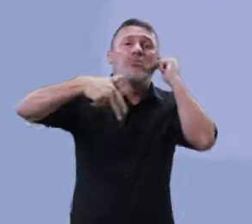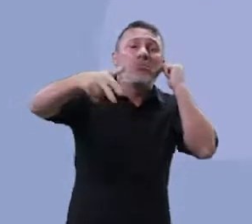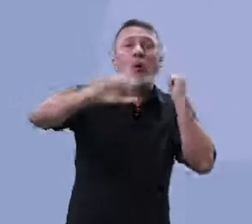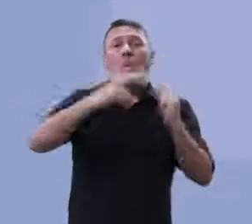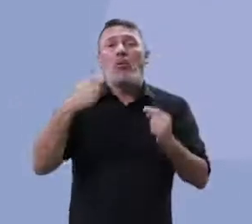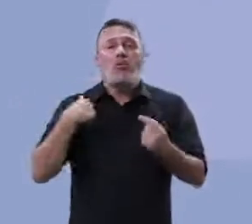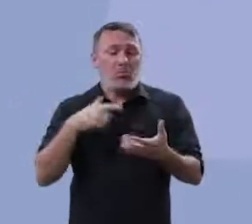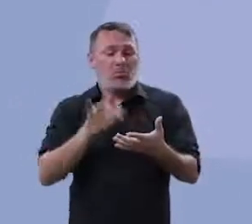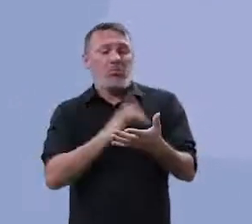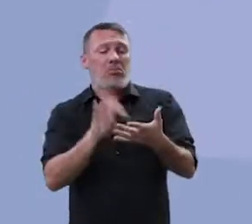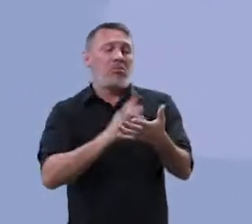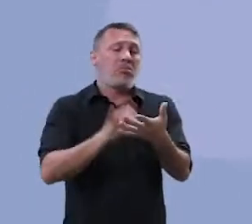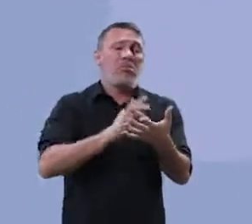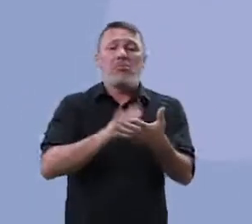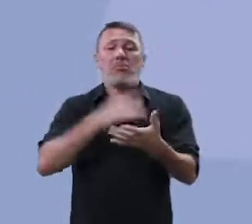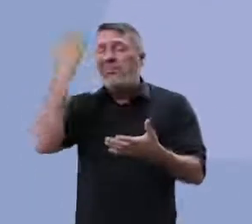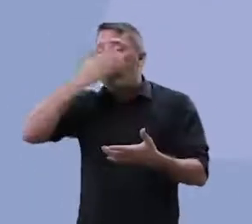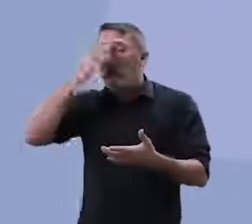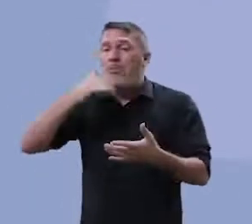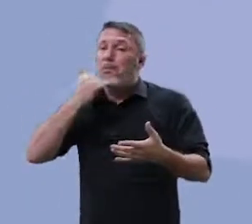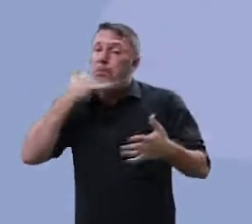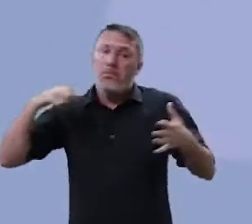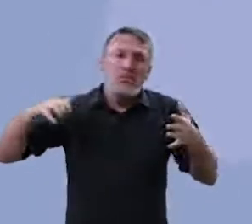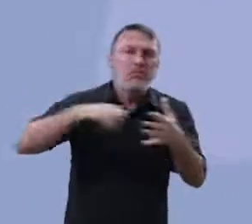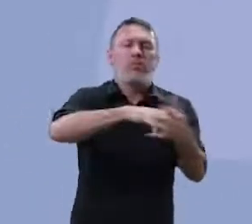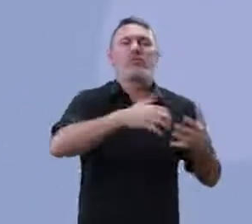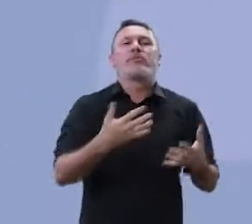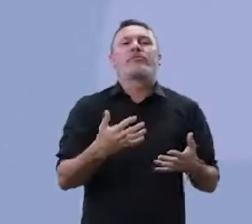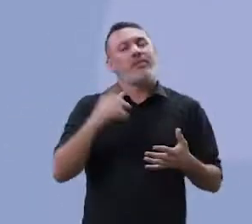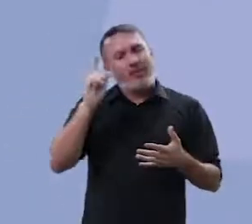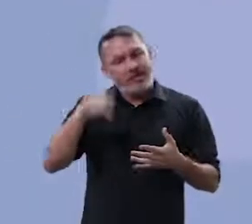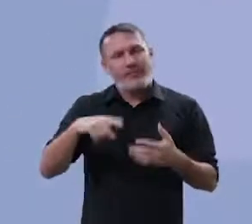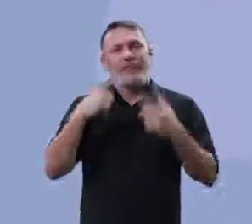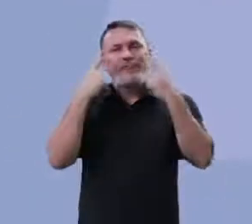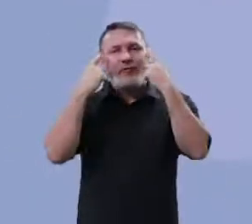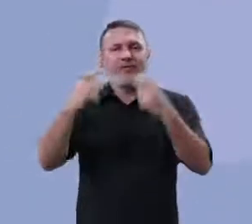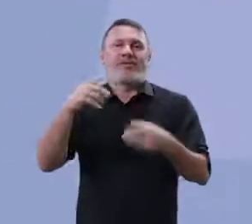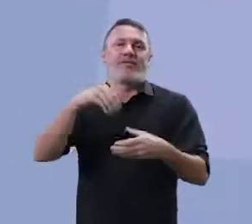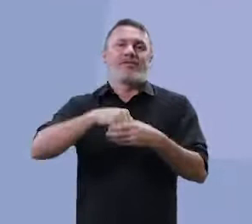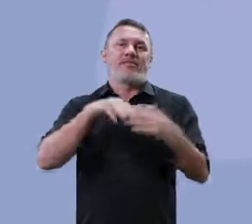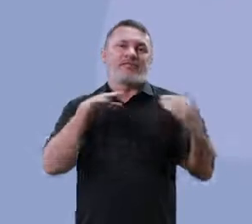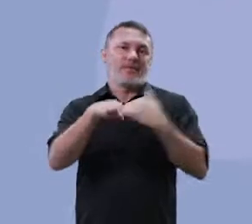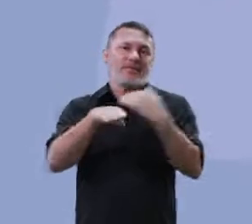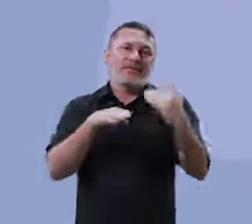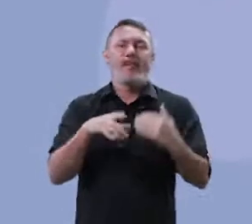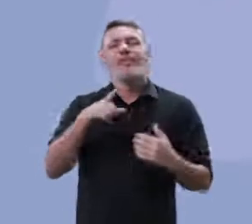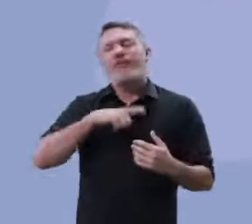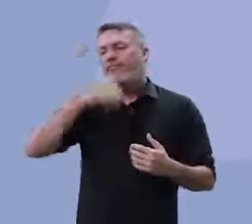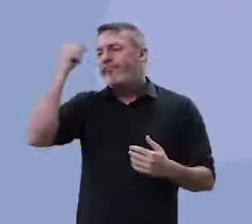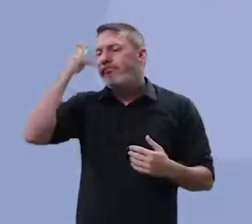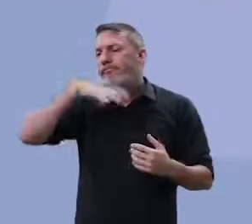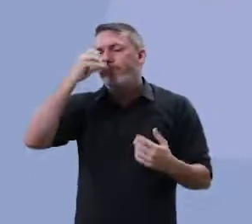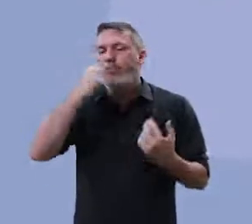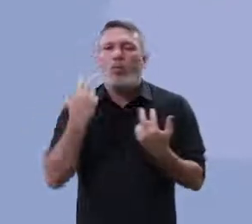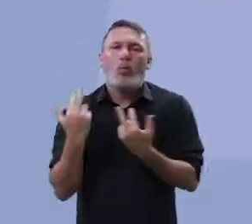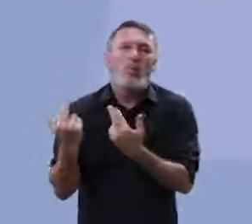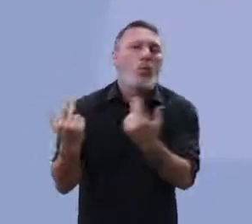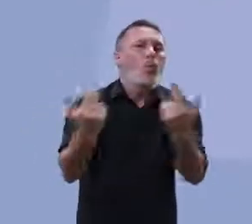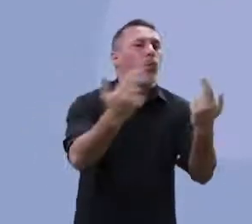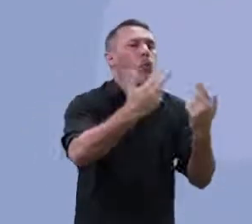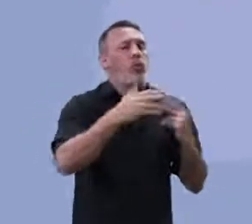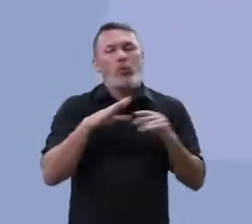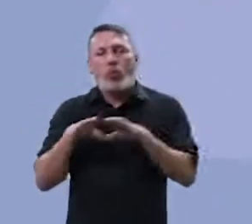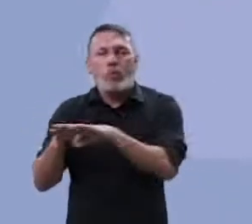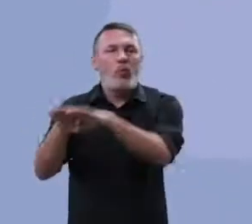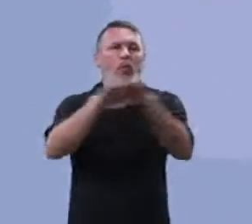e o fato acontece. O acidente acontece. É uma violência também. Então, há uma imprudência por